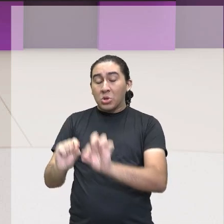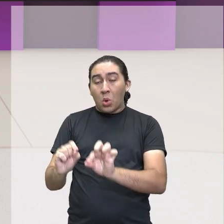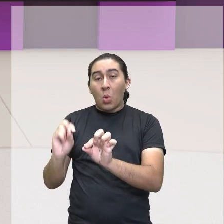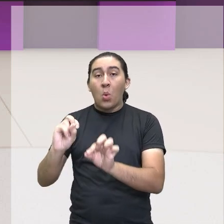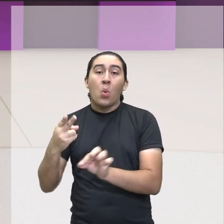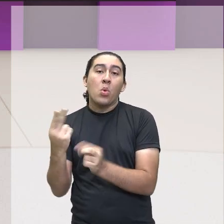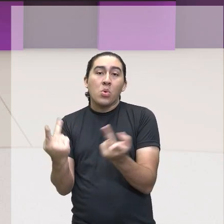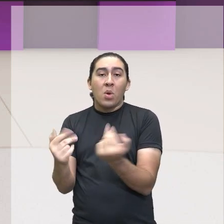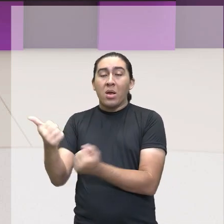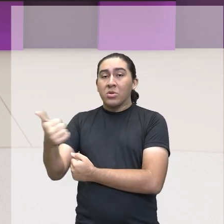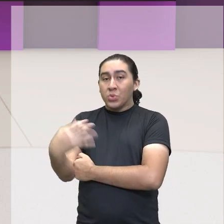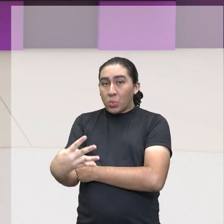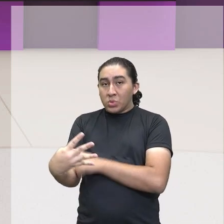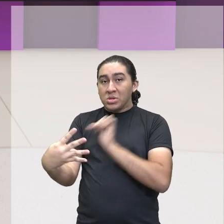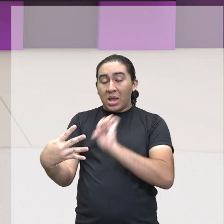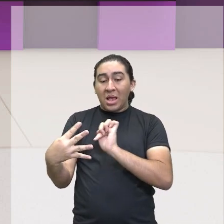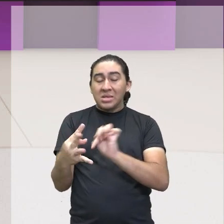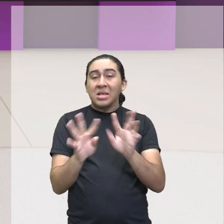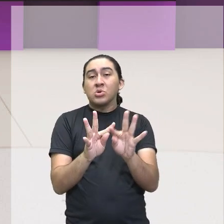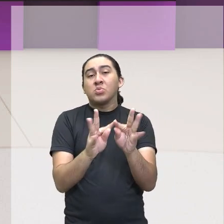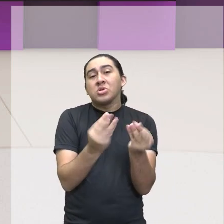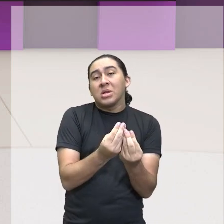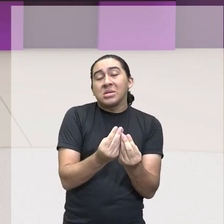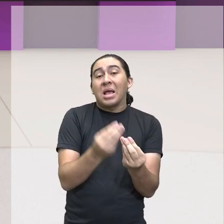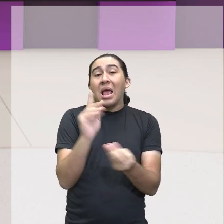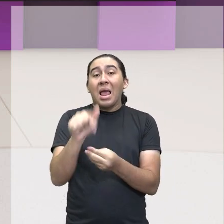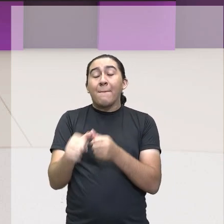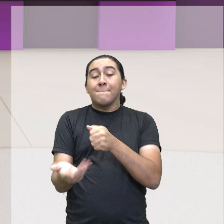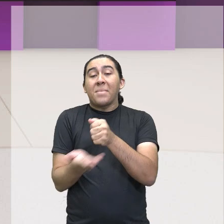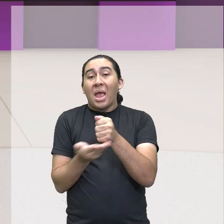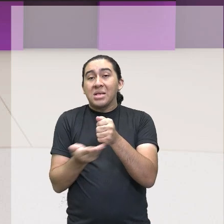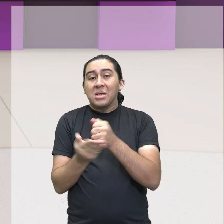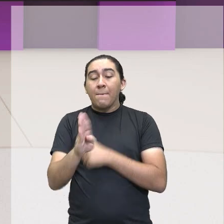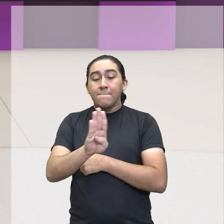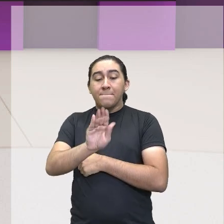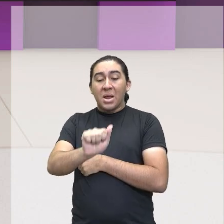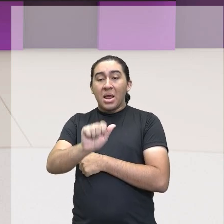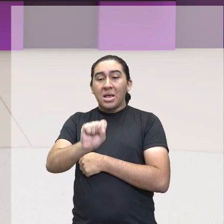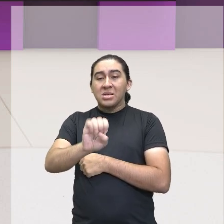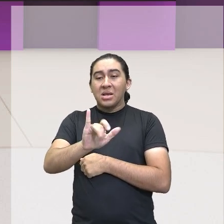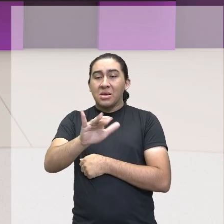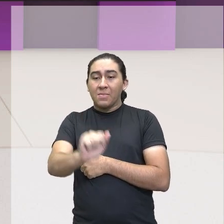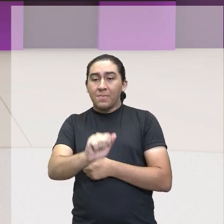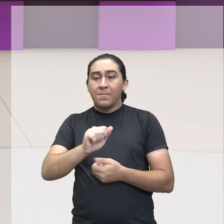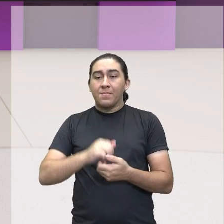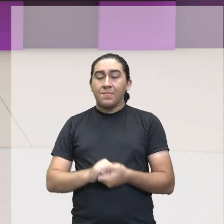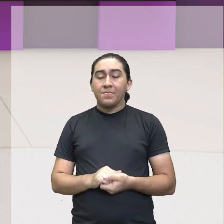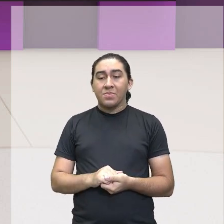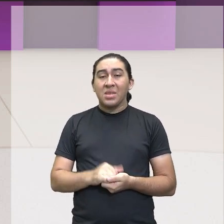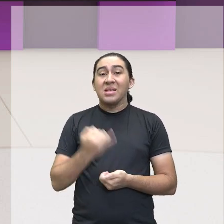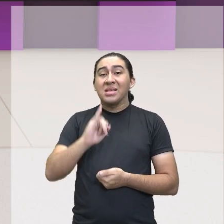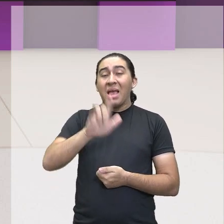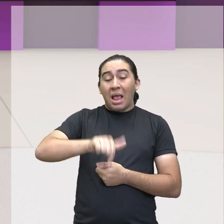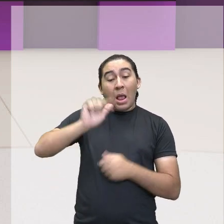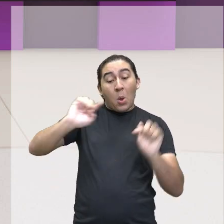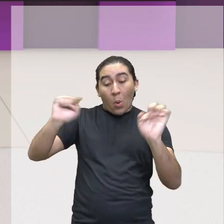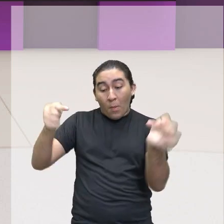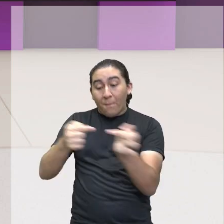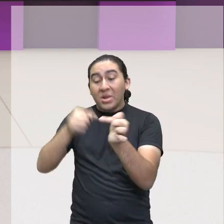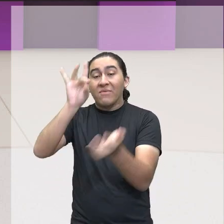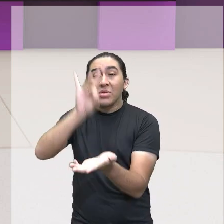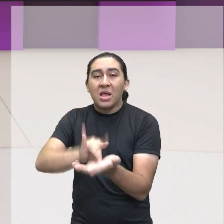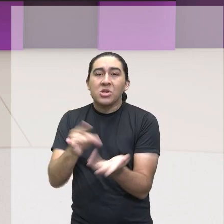14, essa solução, ela é básica, tá? Maior que 7, tá? E quando ela é exatamente igual